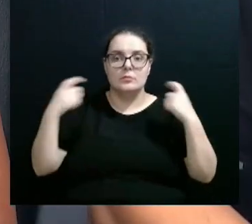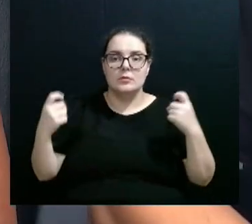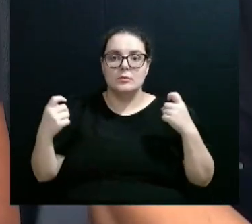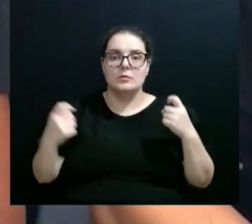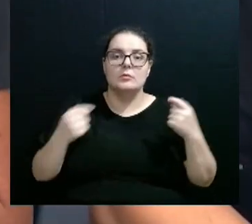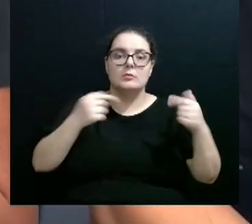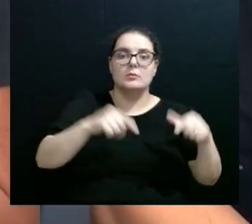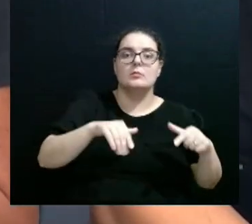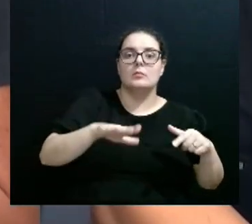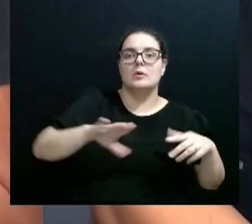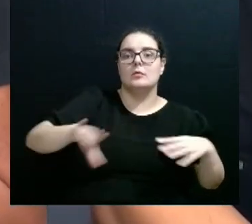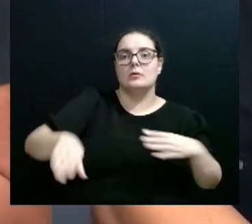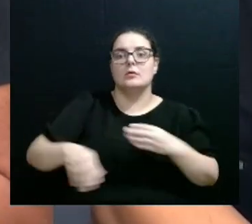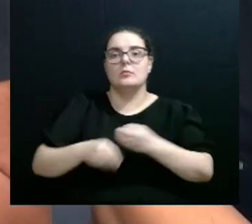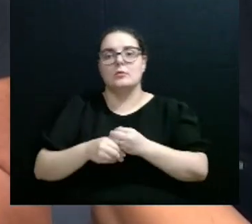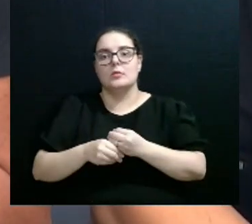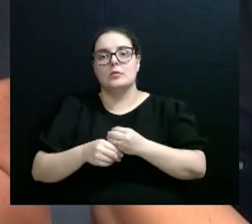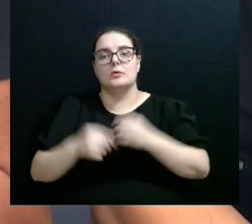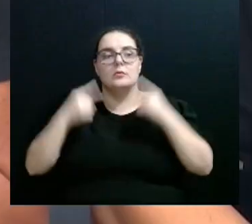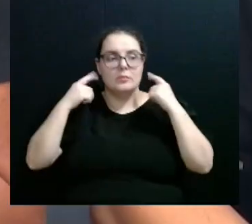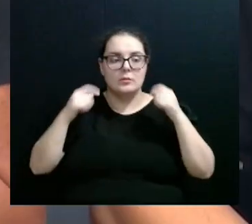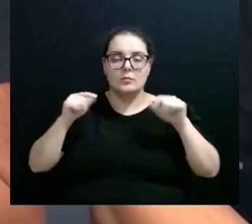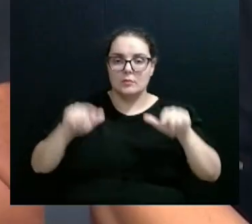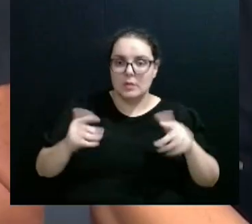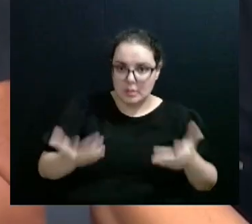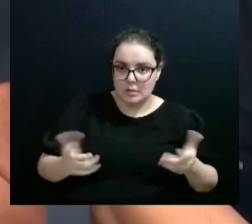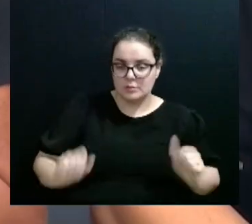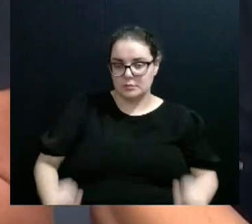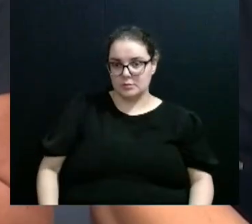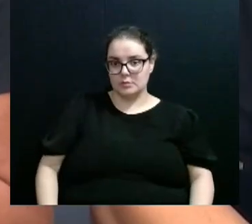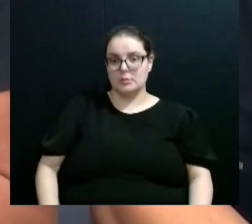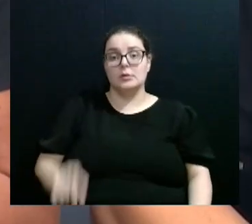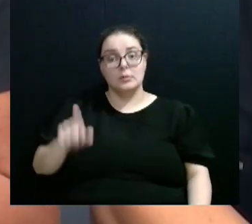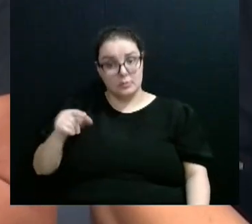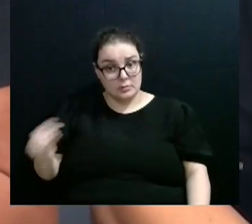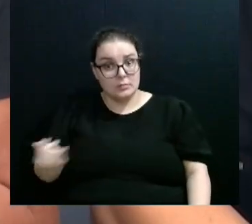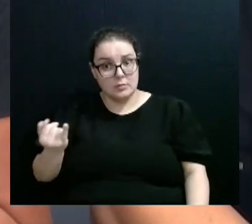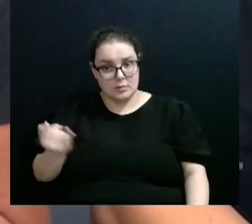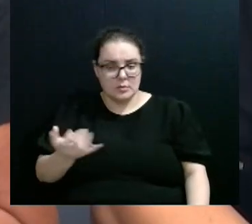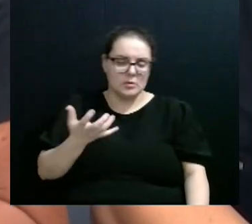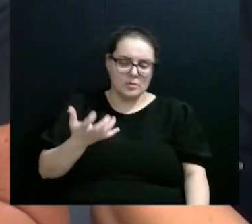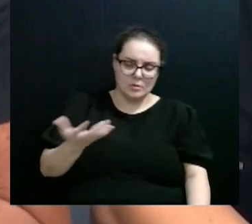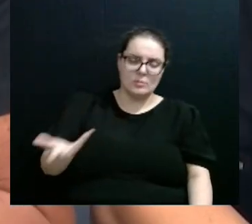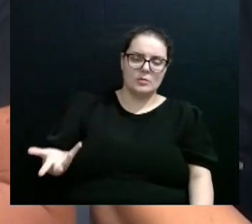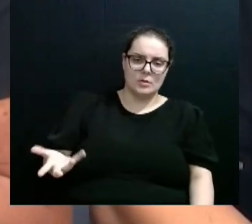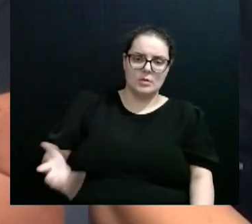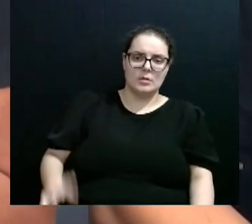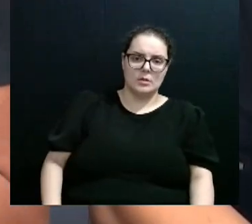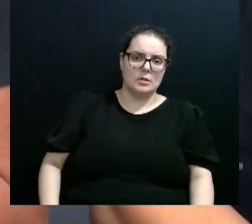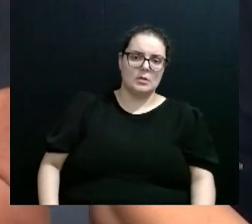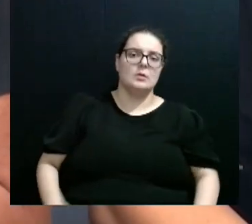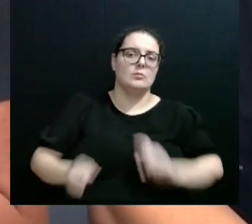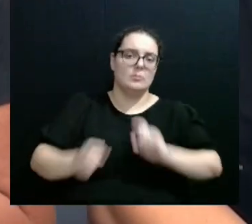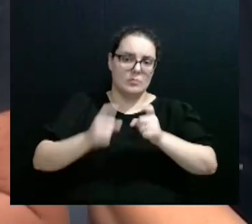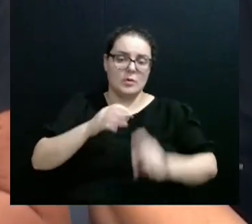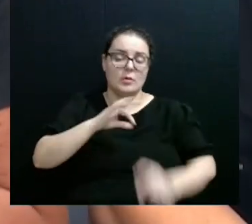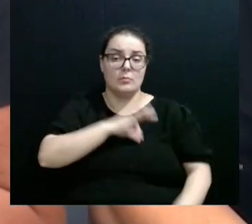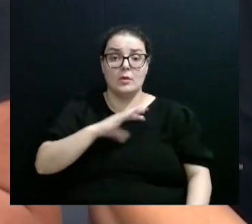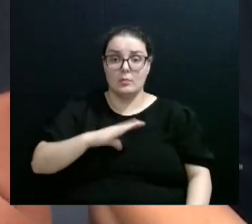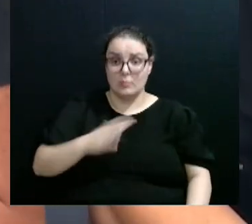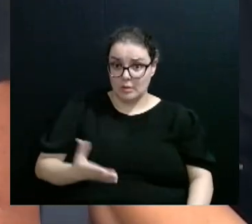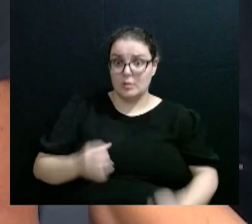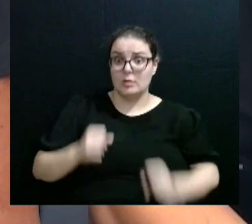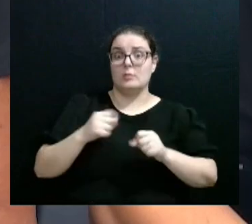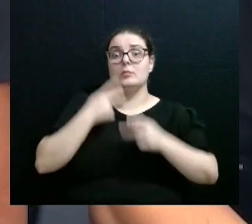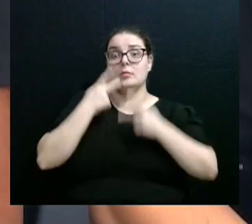todo o ruído ambiente. Então, é importante isso. Eu gostaria de ter uma reunião com a guarda e poder tocar nesse assunto. Ô